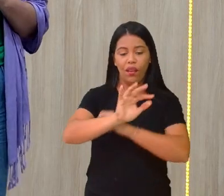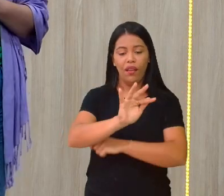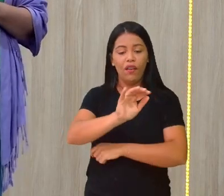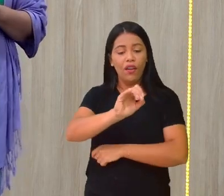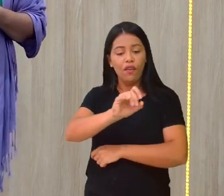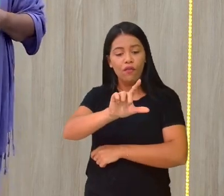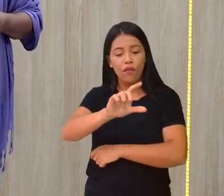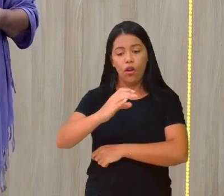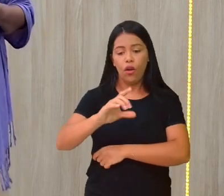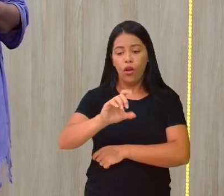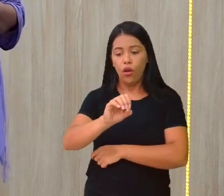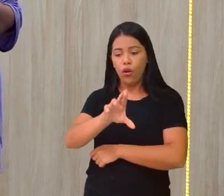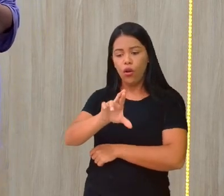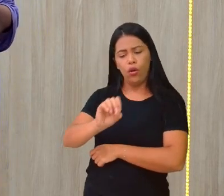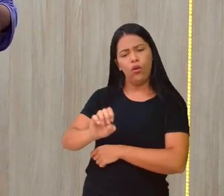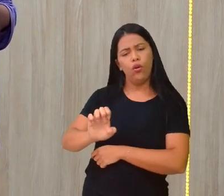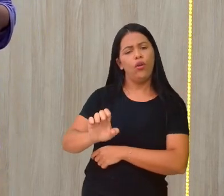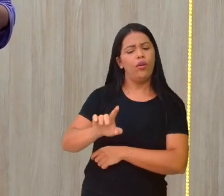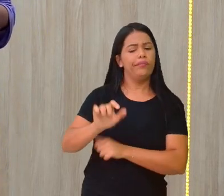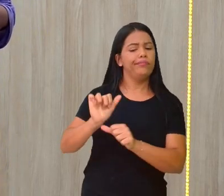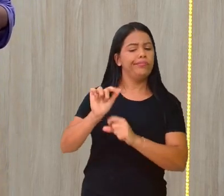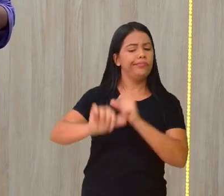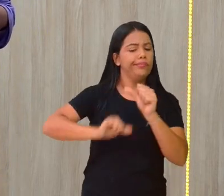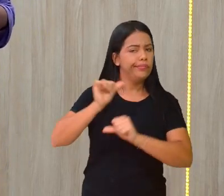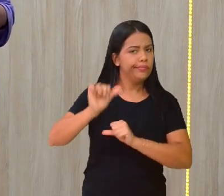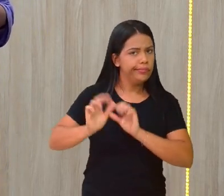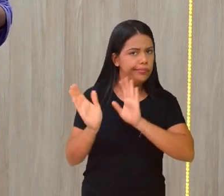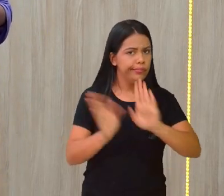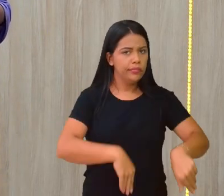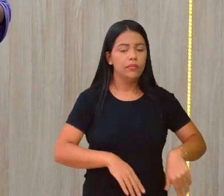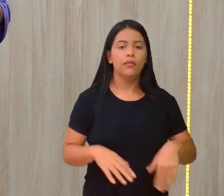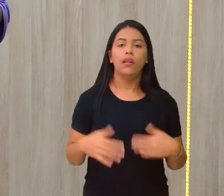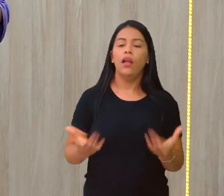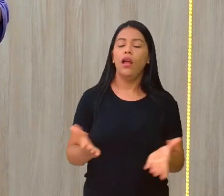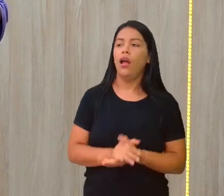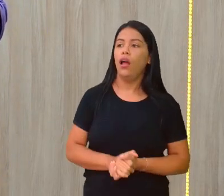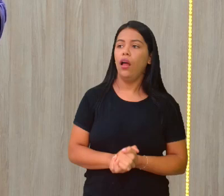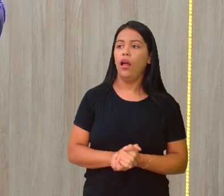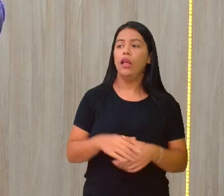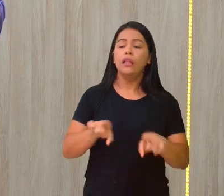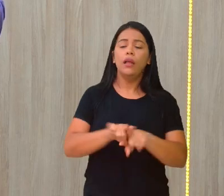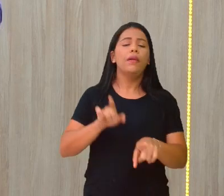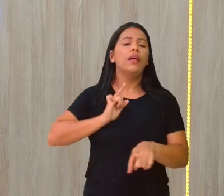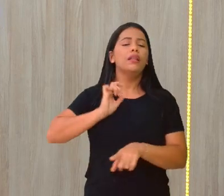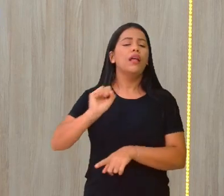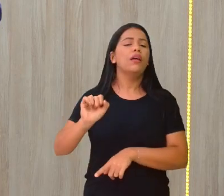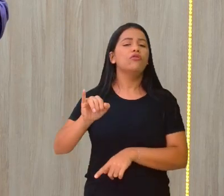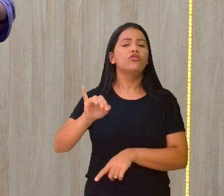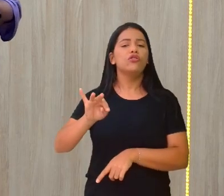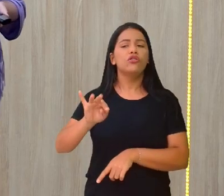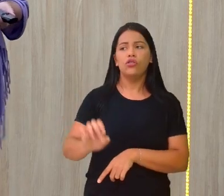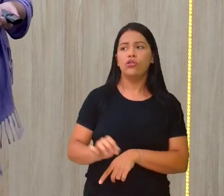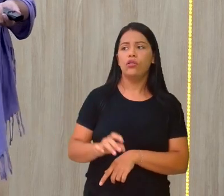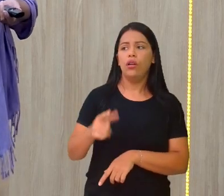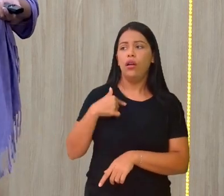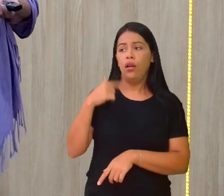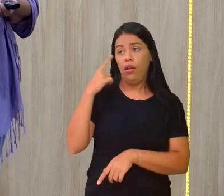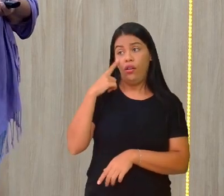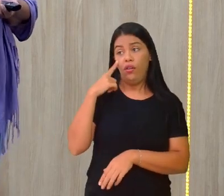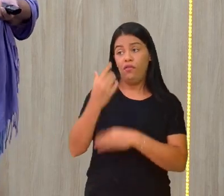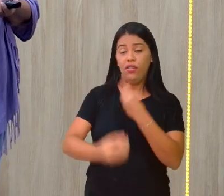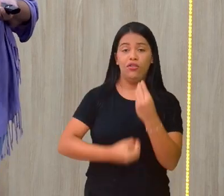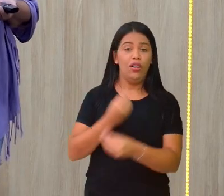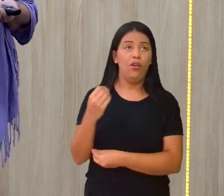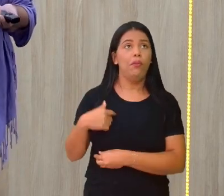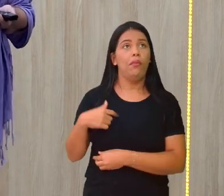folclore, inclusive tem até uma coisa, um xiste, né? Que o pessoal dizia, como fulano é